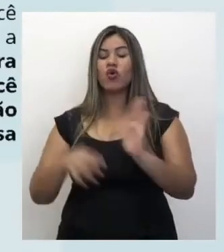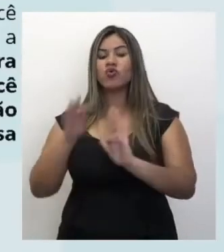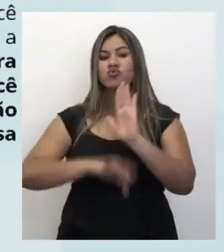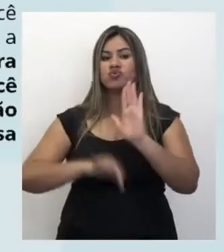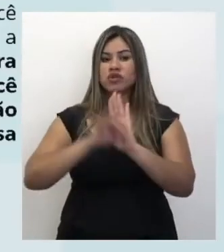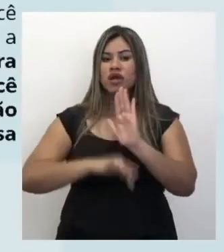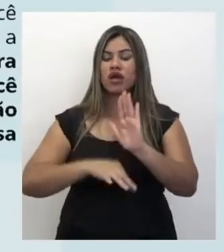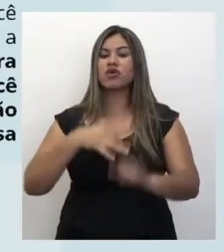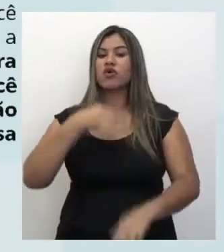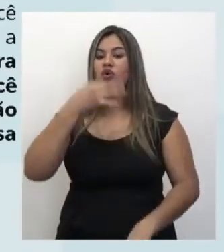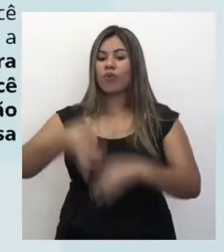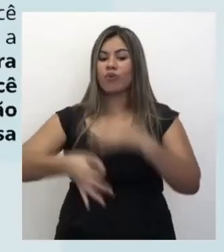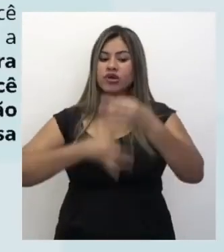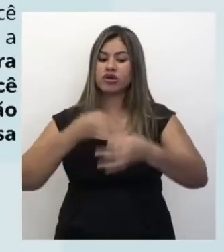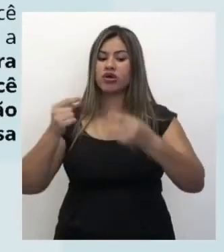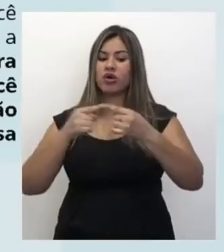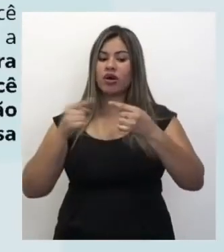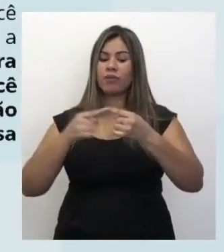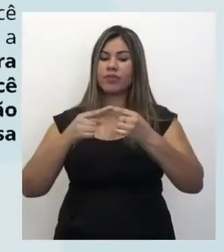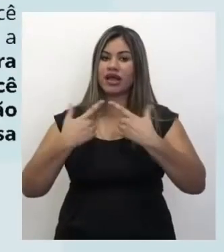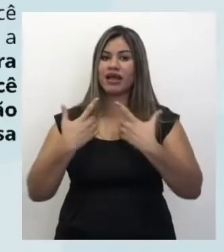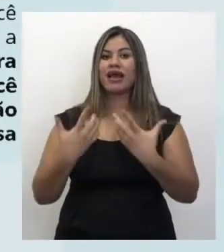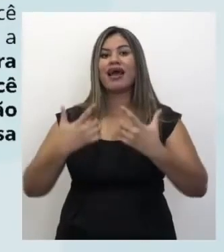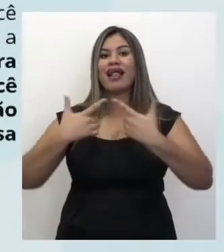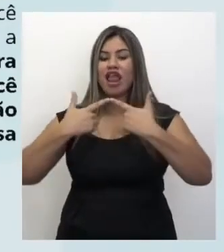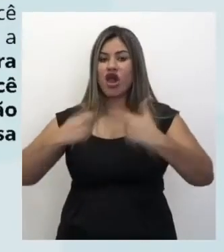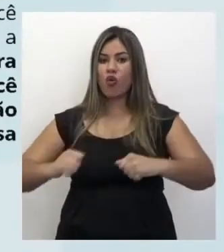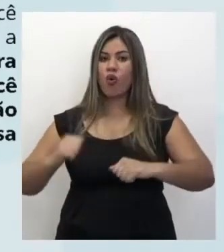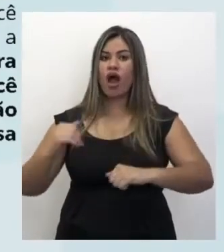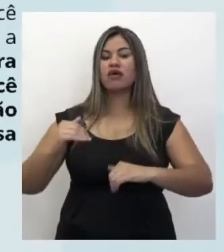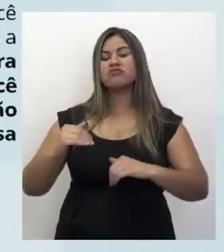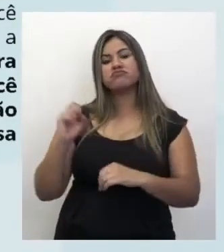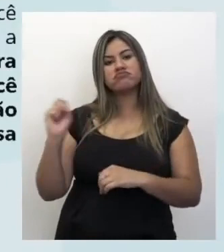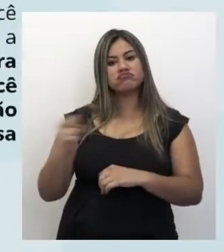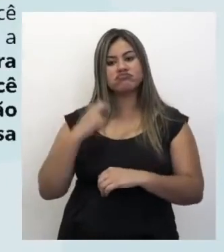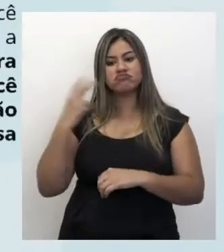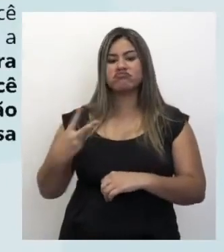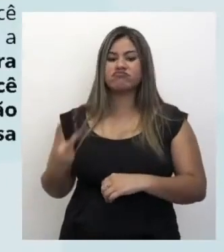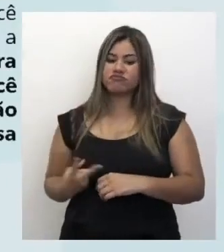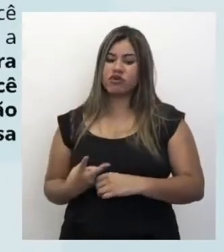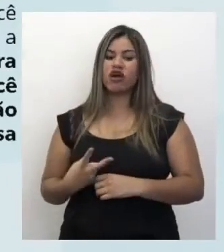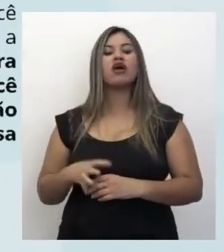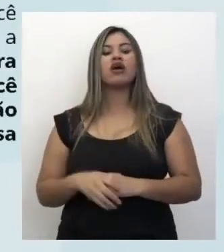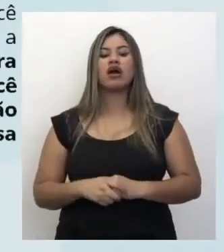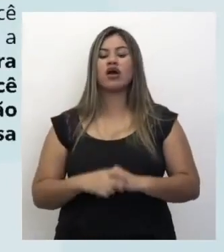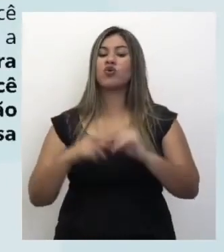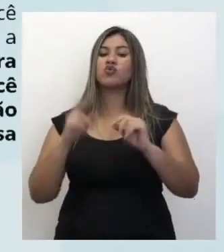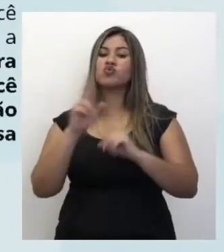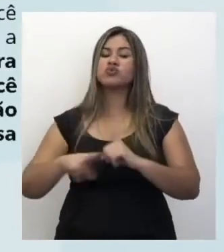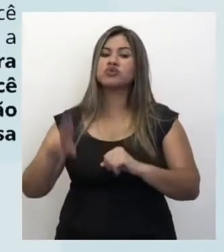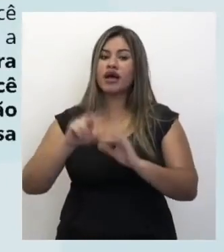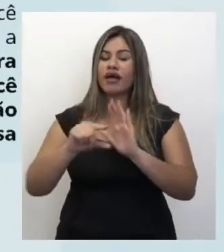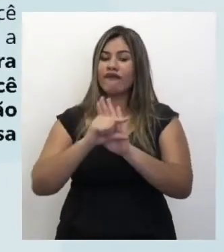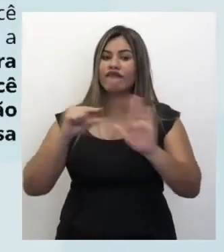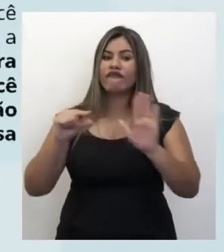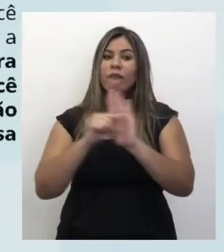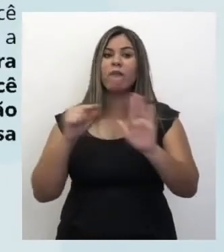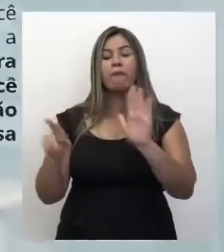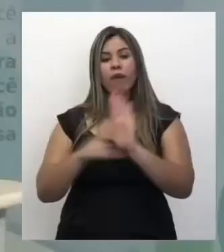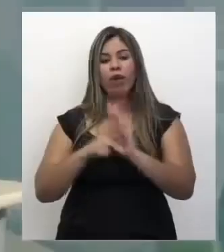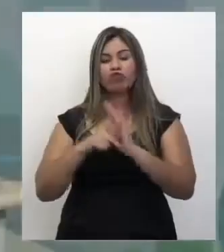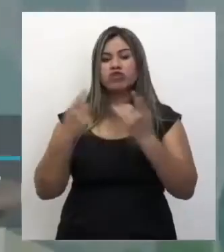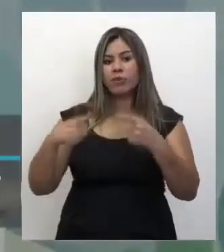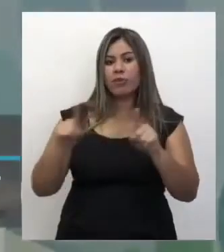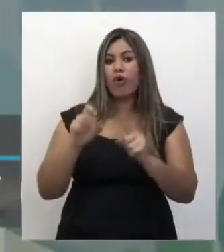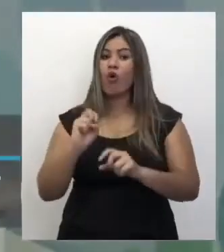um texto de opinião sobre a valorização linguística, utilizando versos dessa canção como exemplo para apoiar sua argumentação.